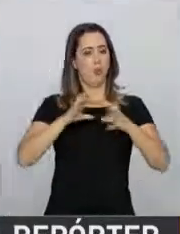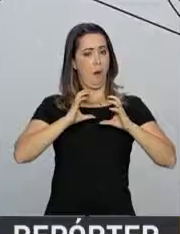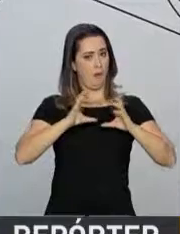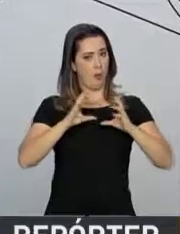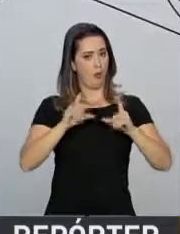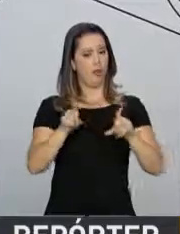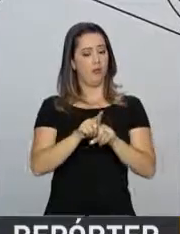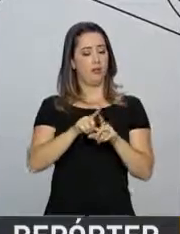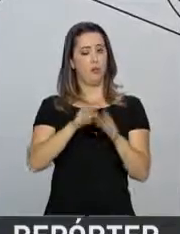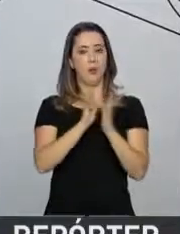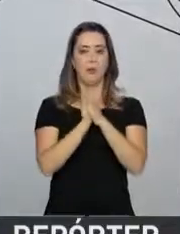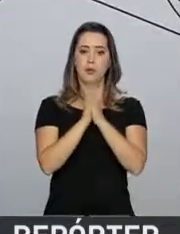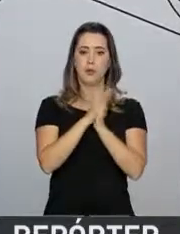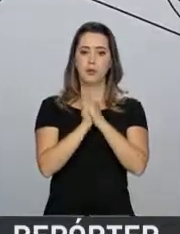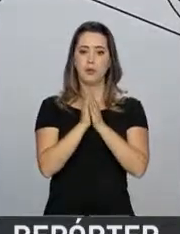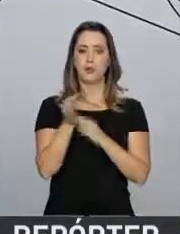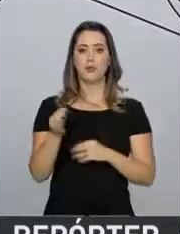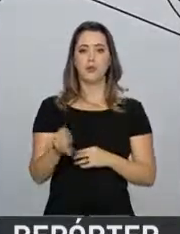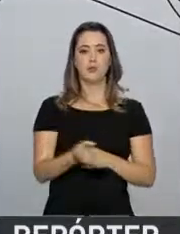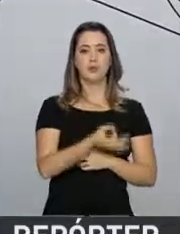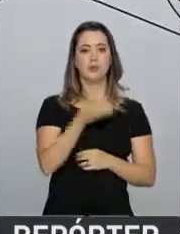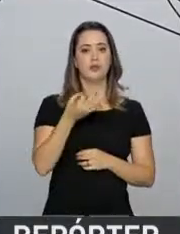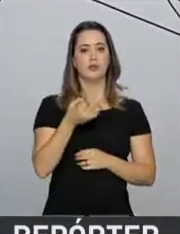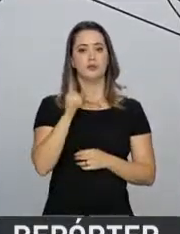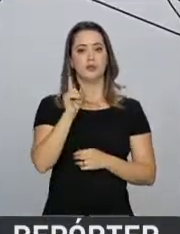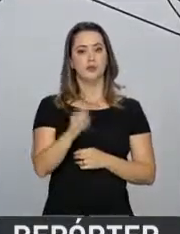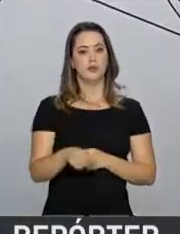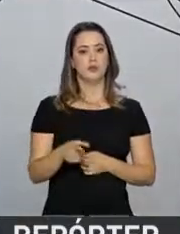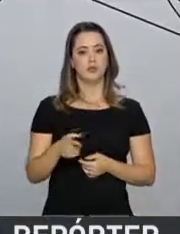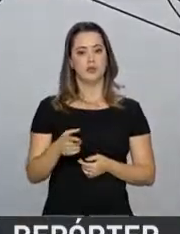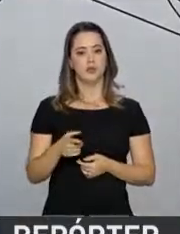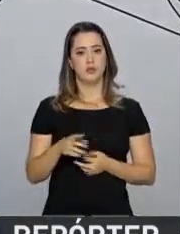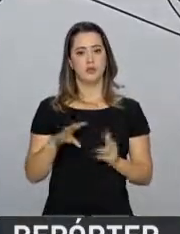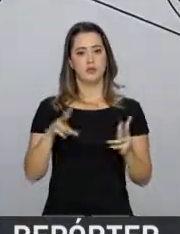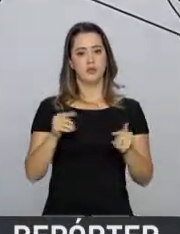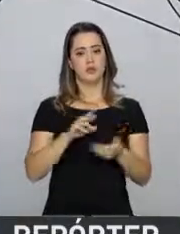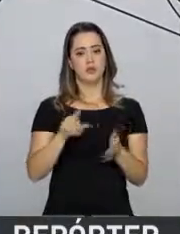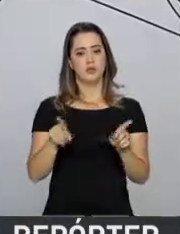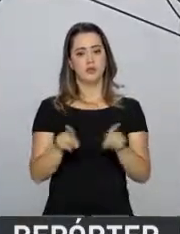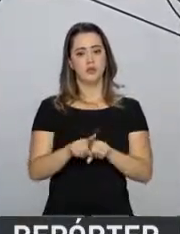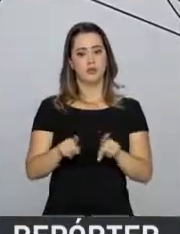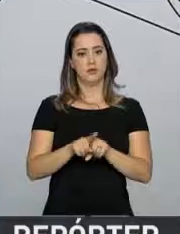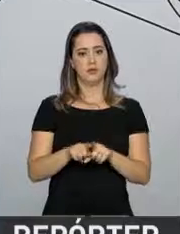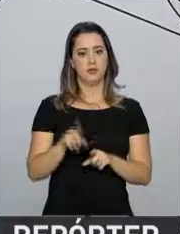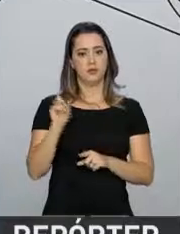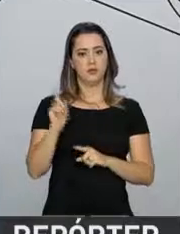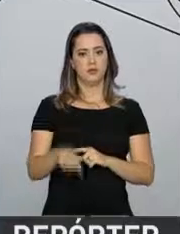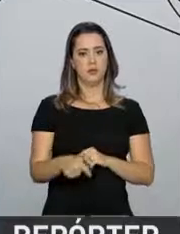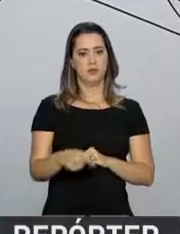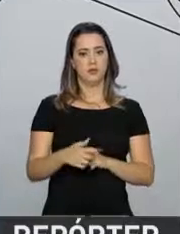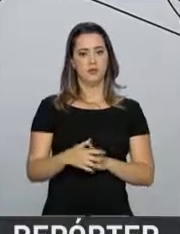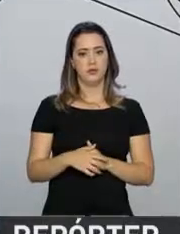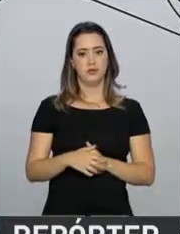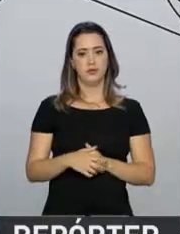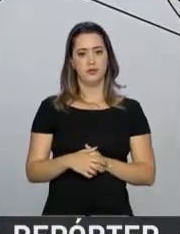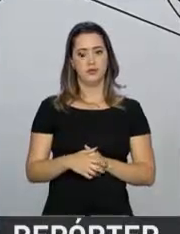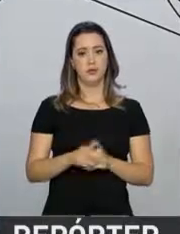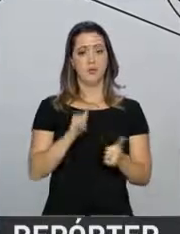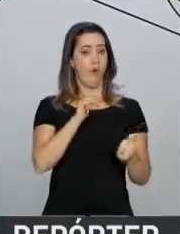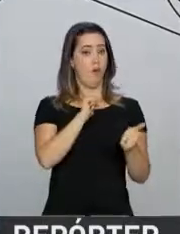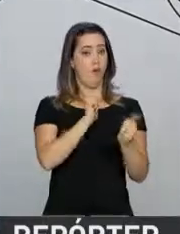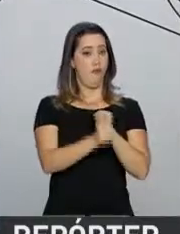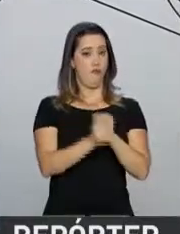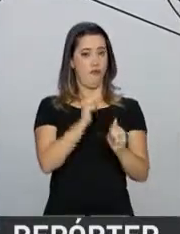a moeda de dinheiro diga que também quer ver futebol